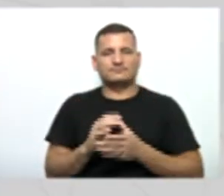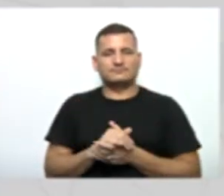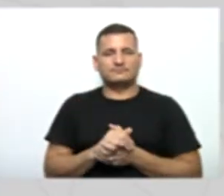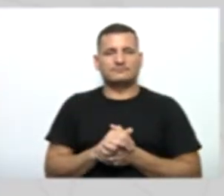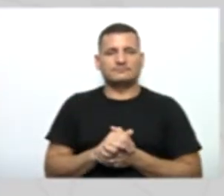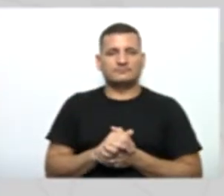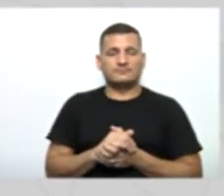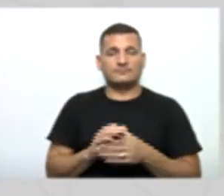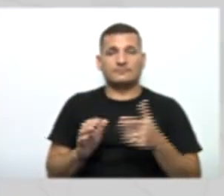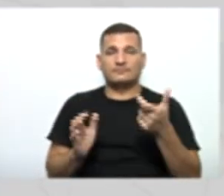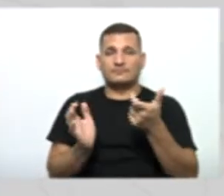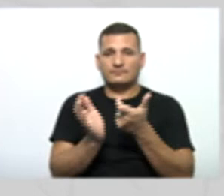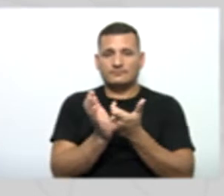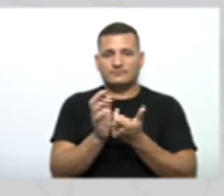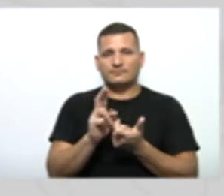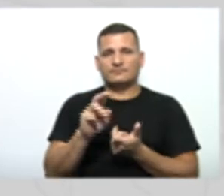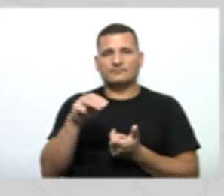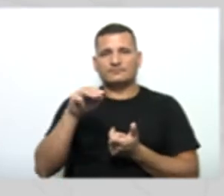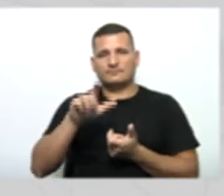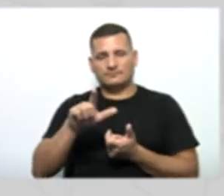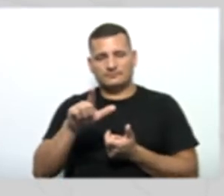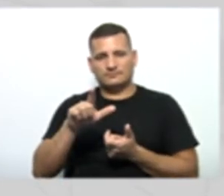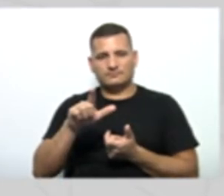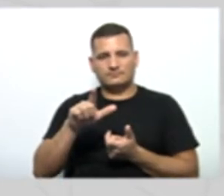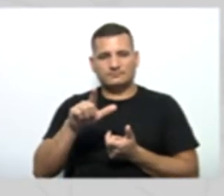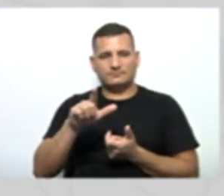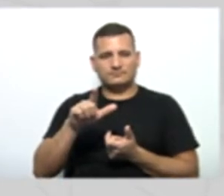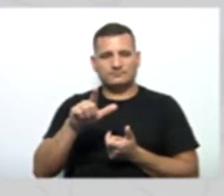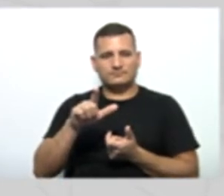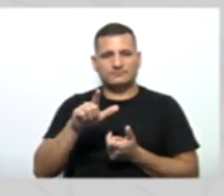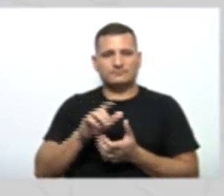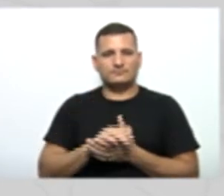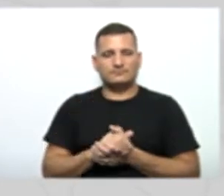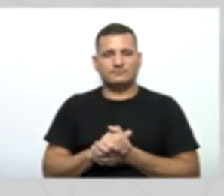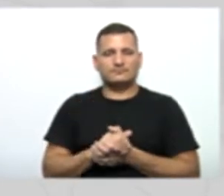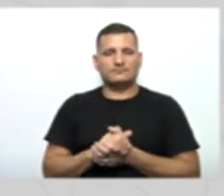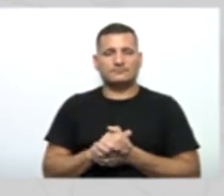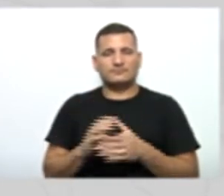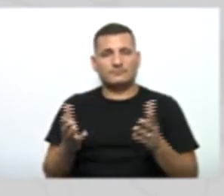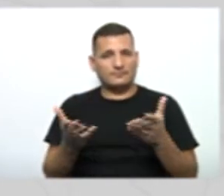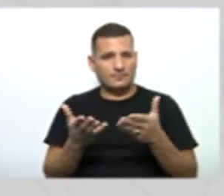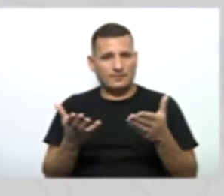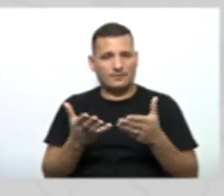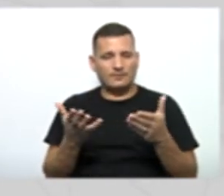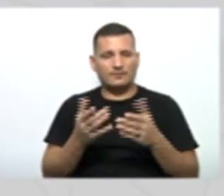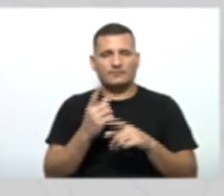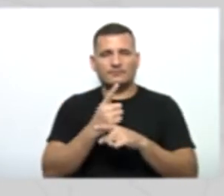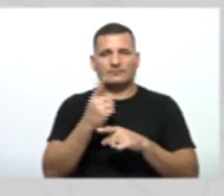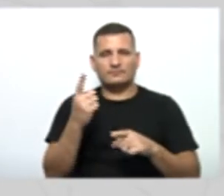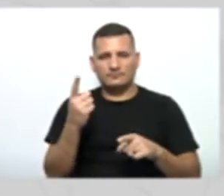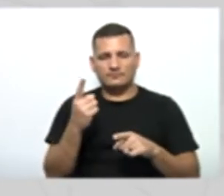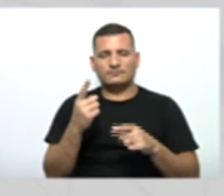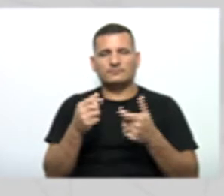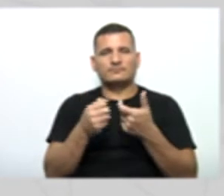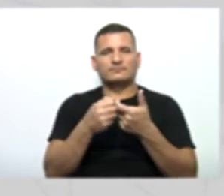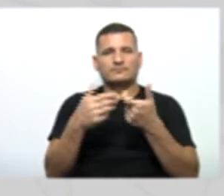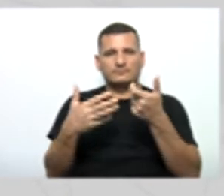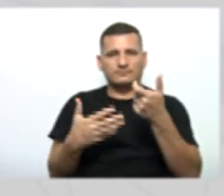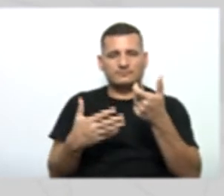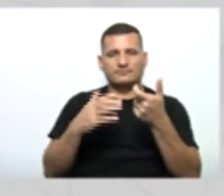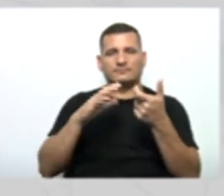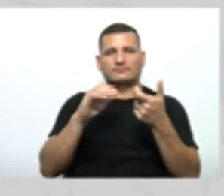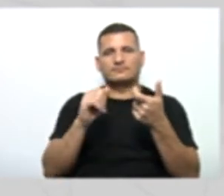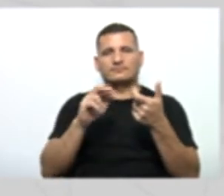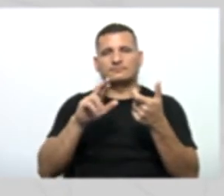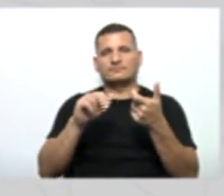em UML é isso daí, certo? Então, vamos agora identificar os atributos,